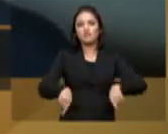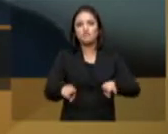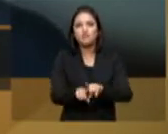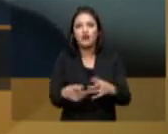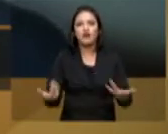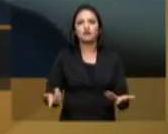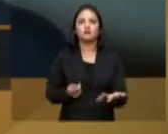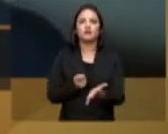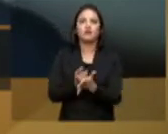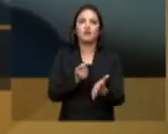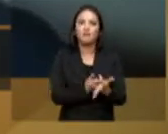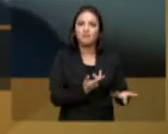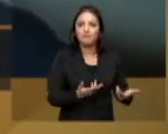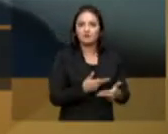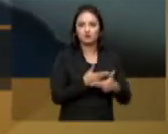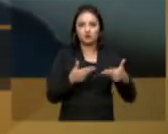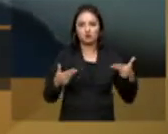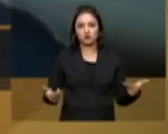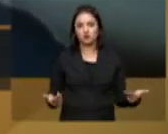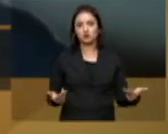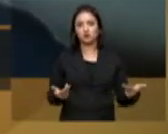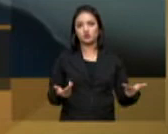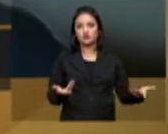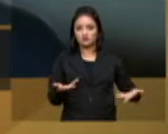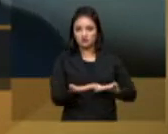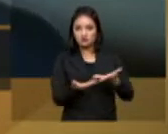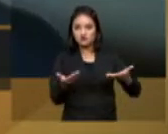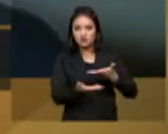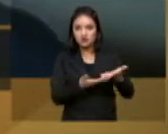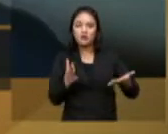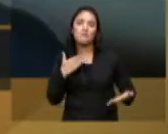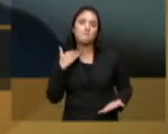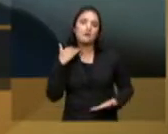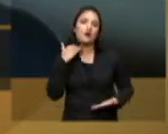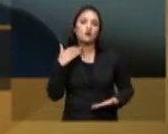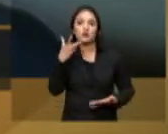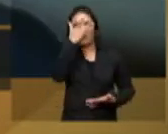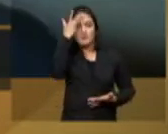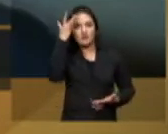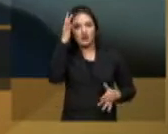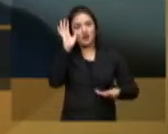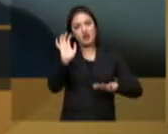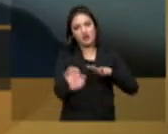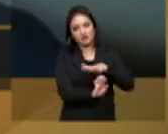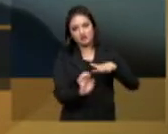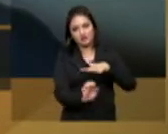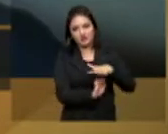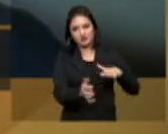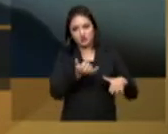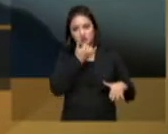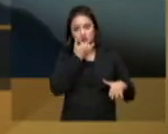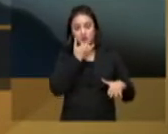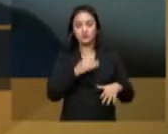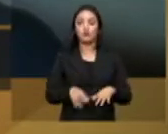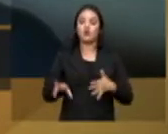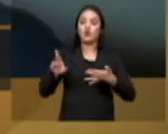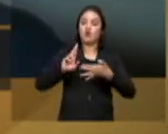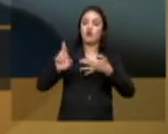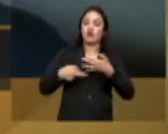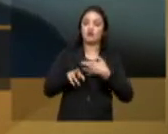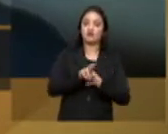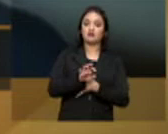financiamentos e contraprestações de operações de arrendamento mercantil de pessoas jurídicas. Nesse recurso